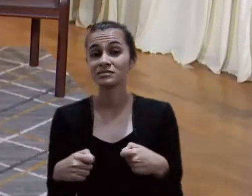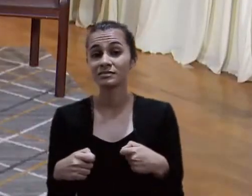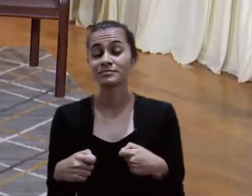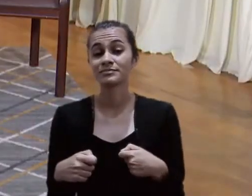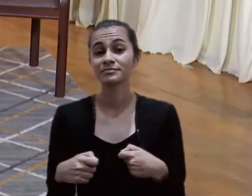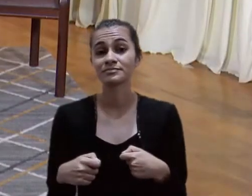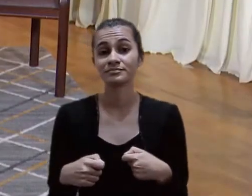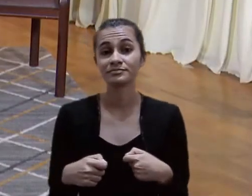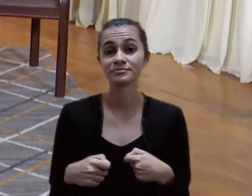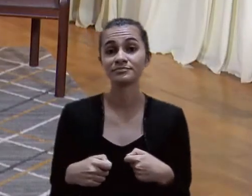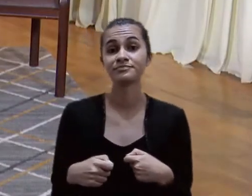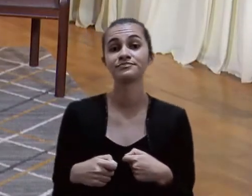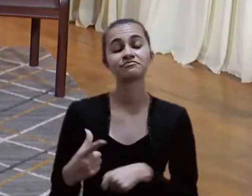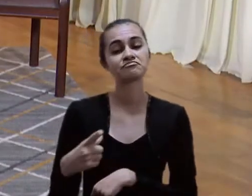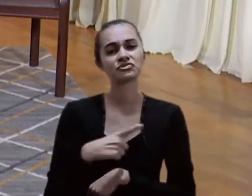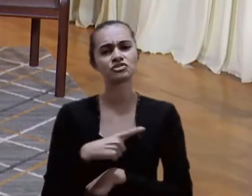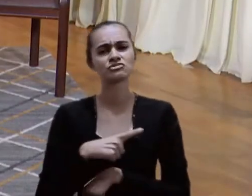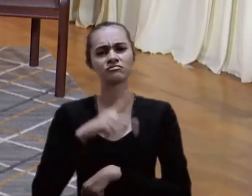vigor físico.